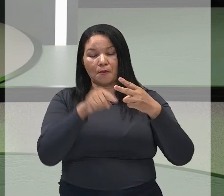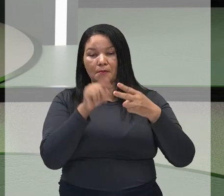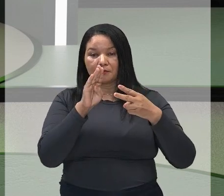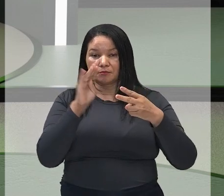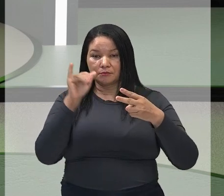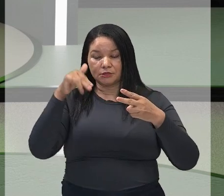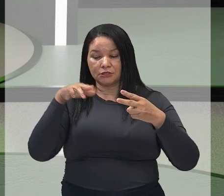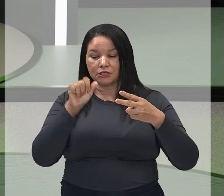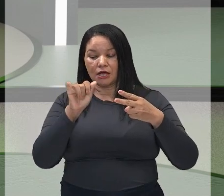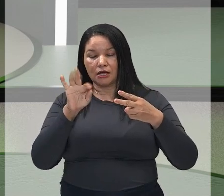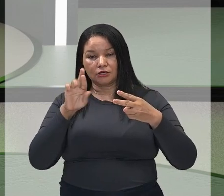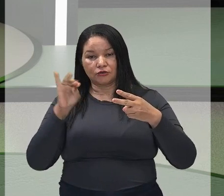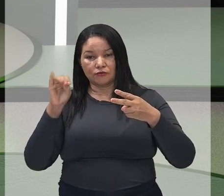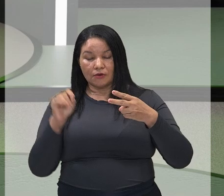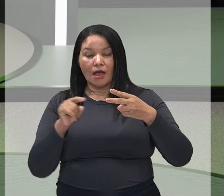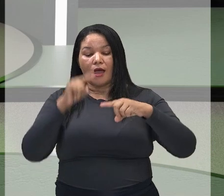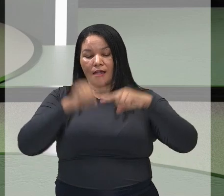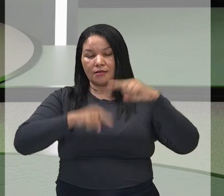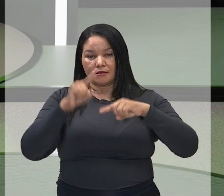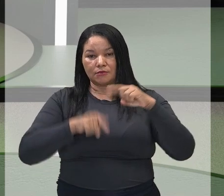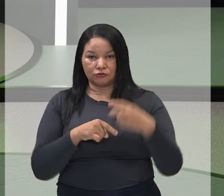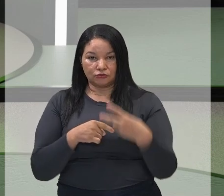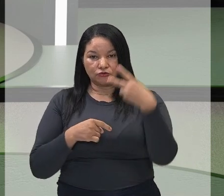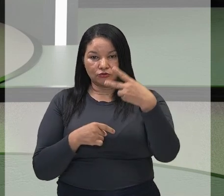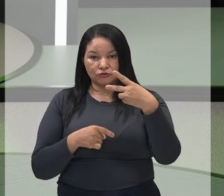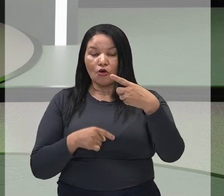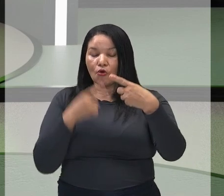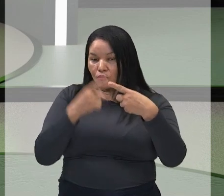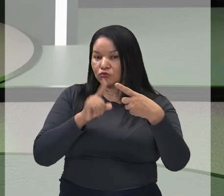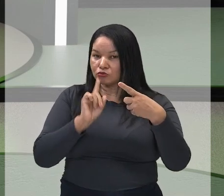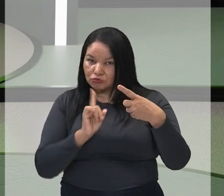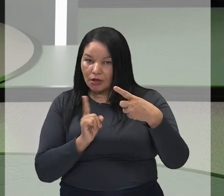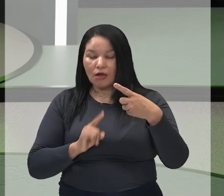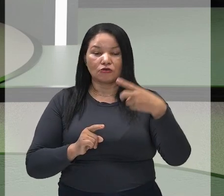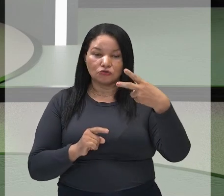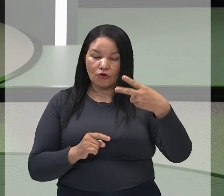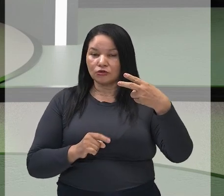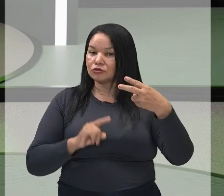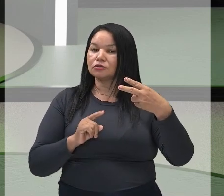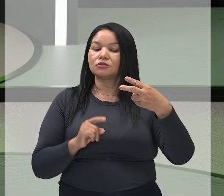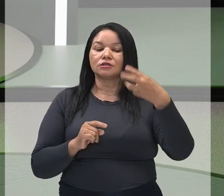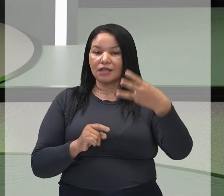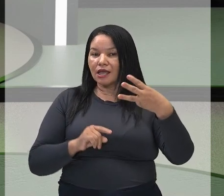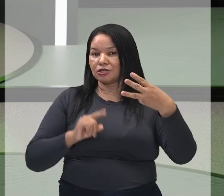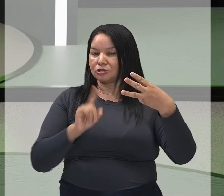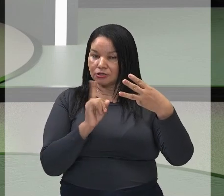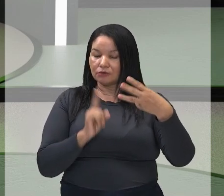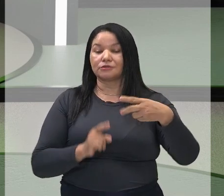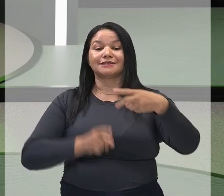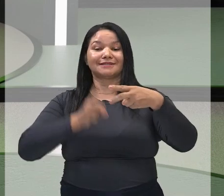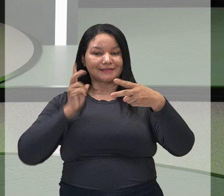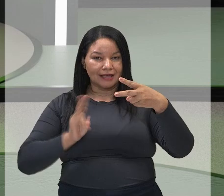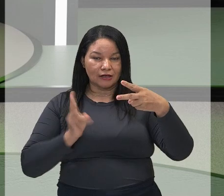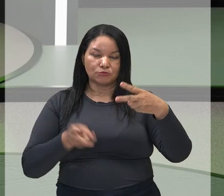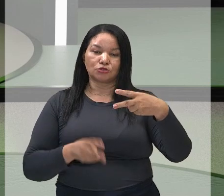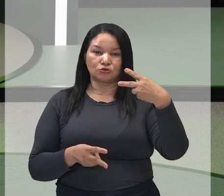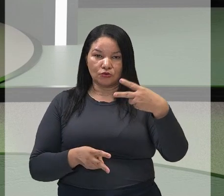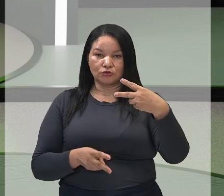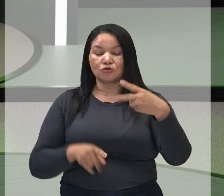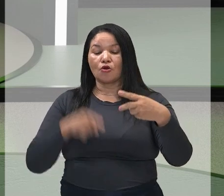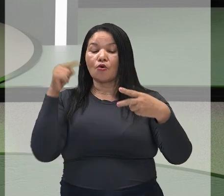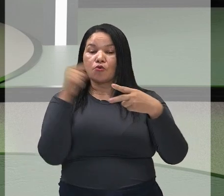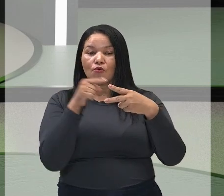dois elementos químicos, não pode ser só um, não pode ser três, não pode ser mais que isso, e um deles sempre vai ser o